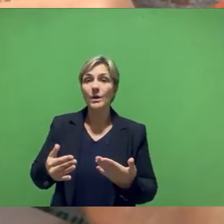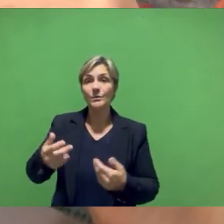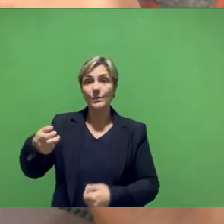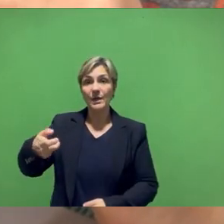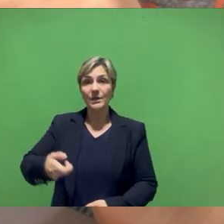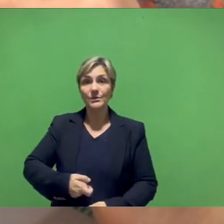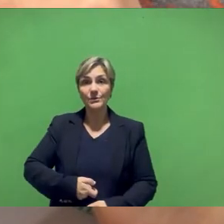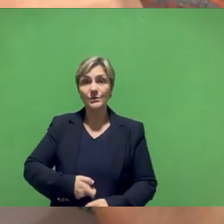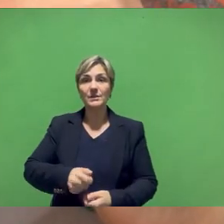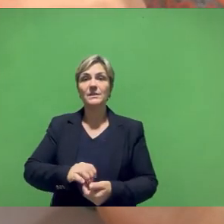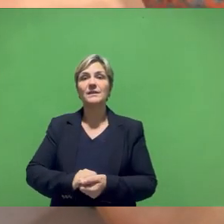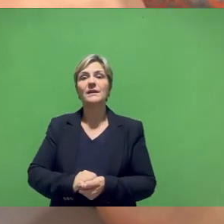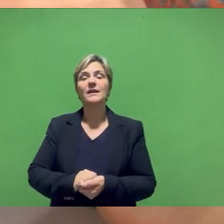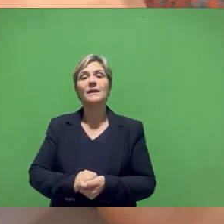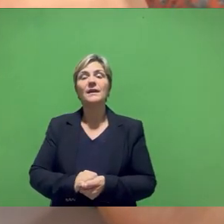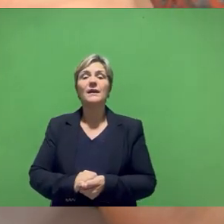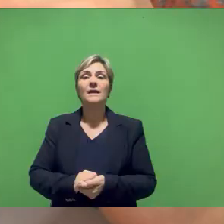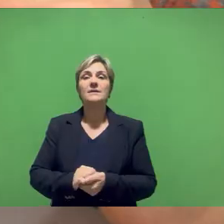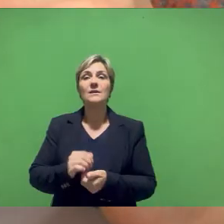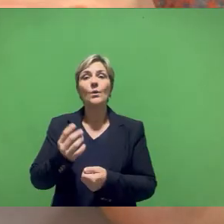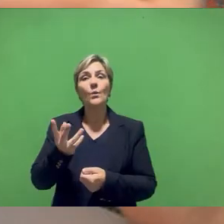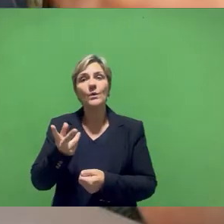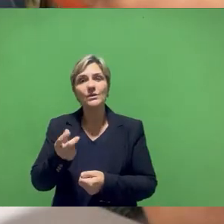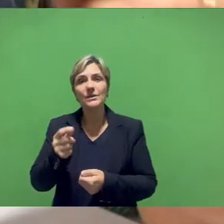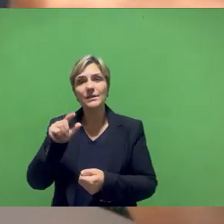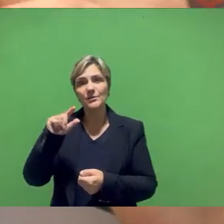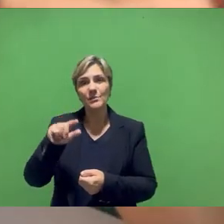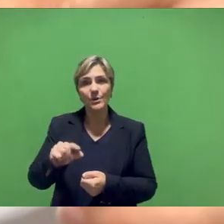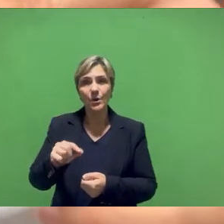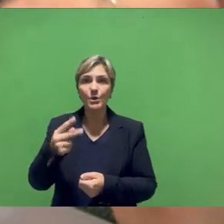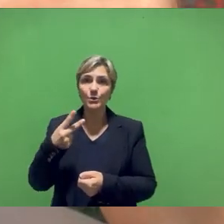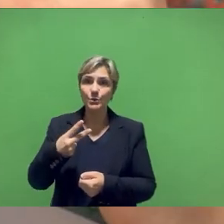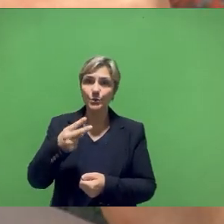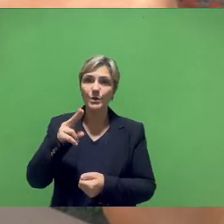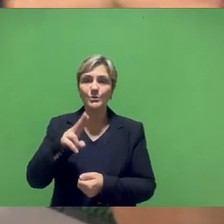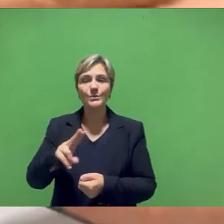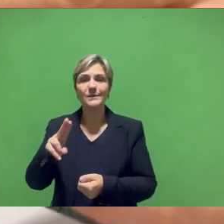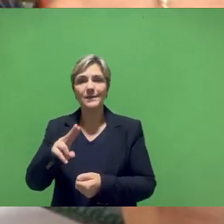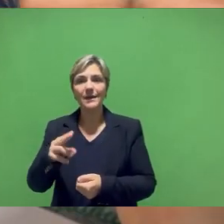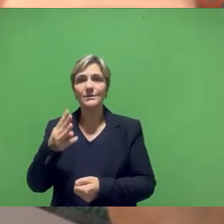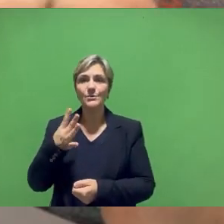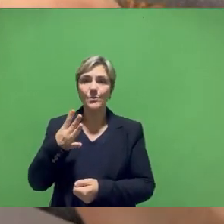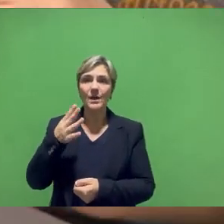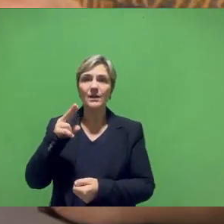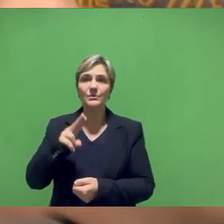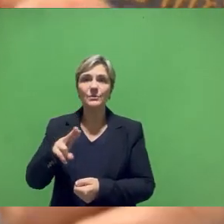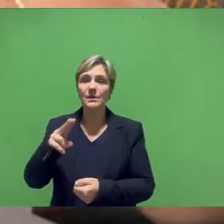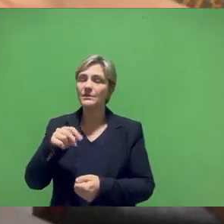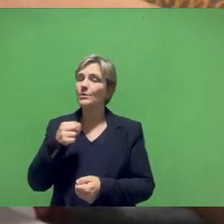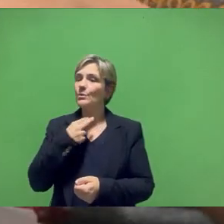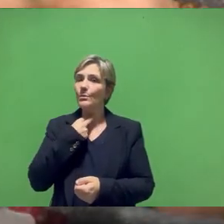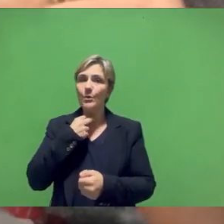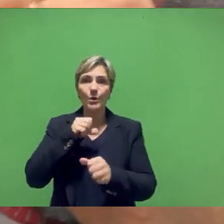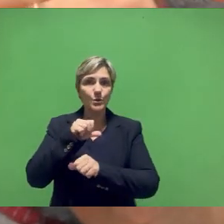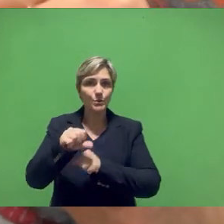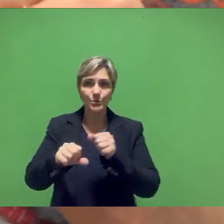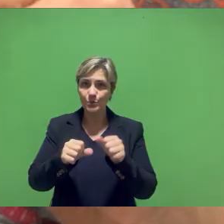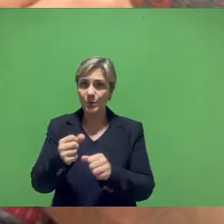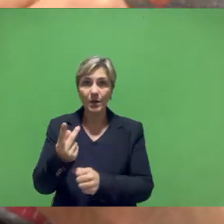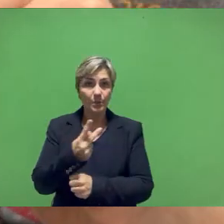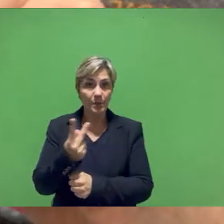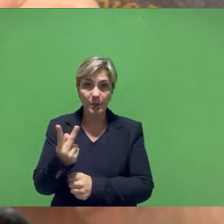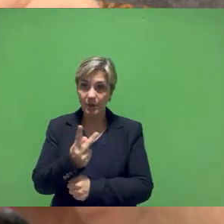que na insulina regular são quantidades menores, 2 unidades, 4 unidades, então não dá para trocar uma pela